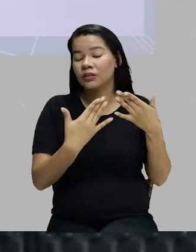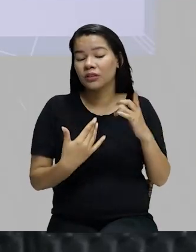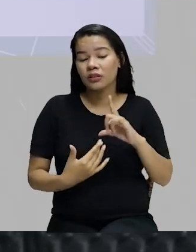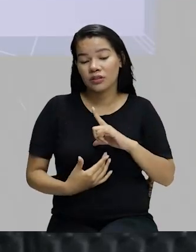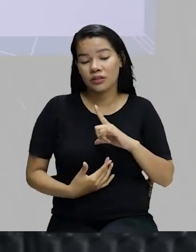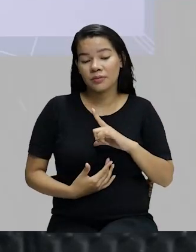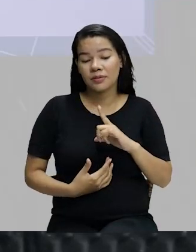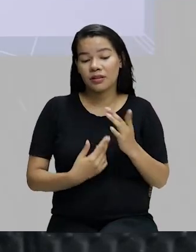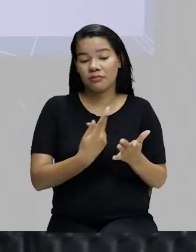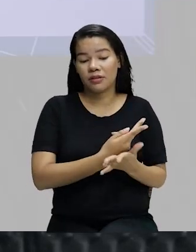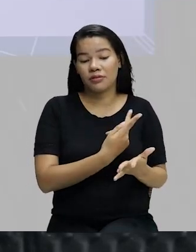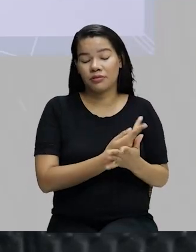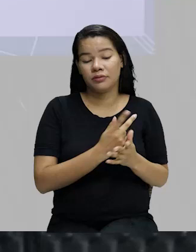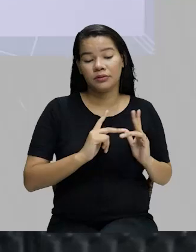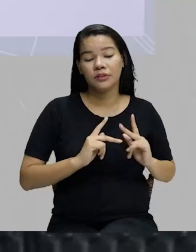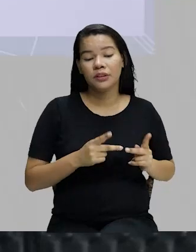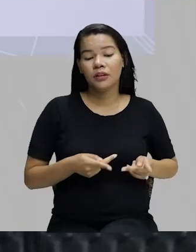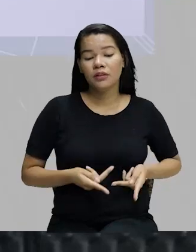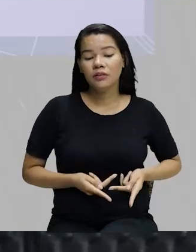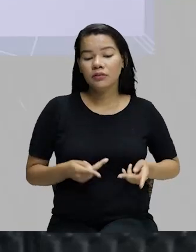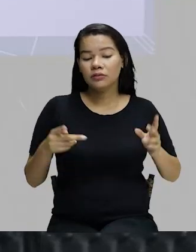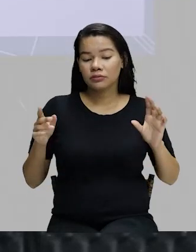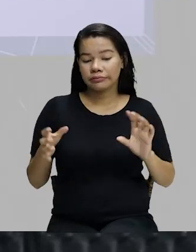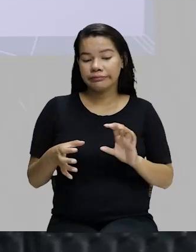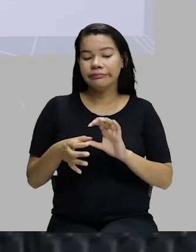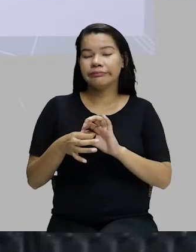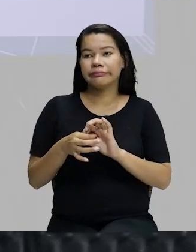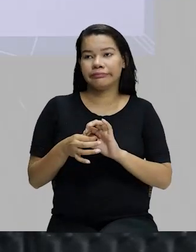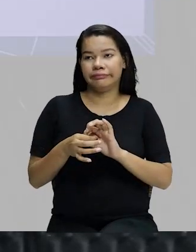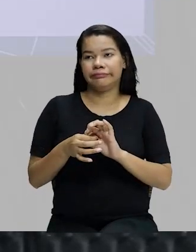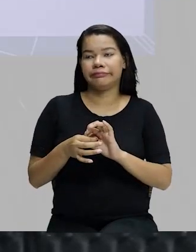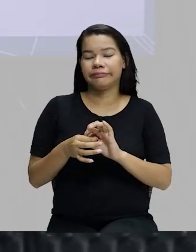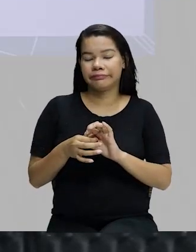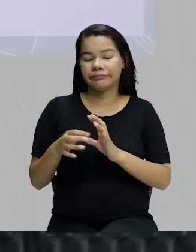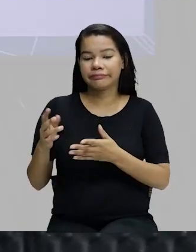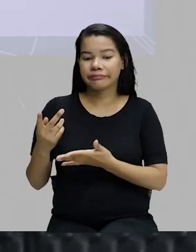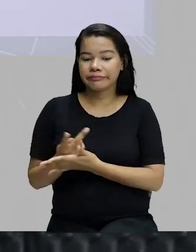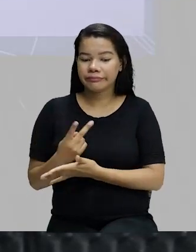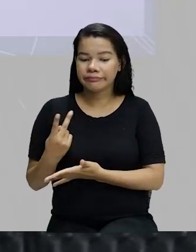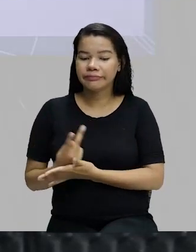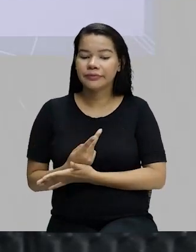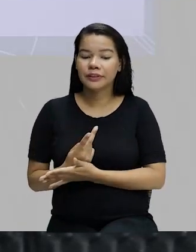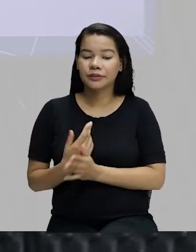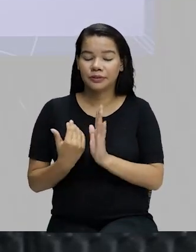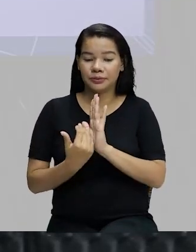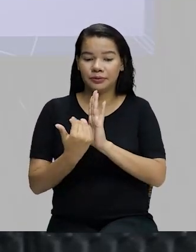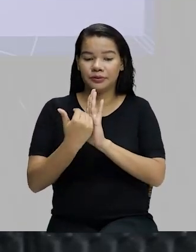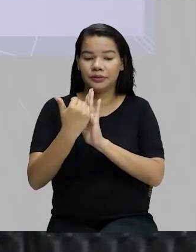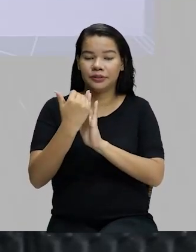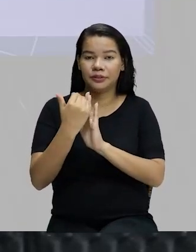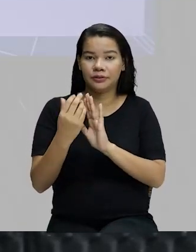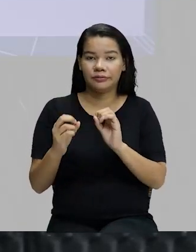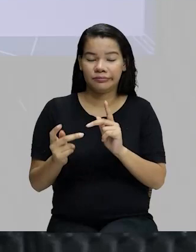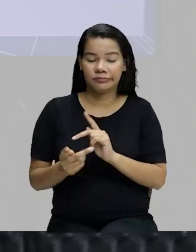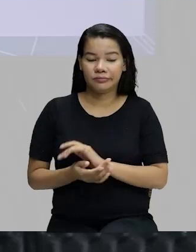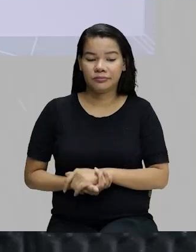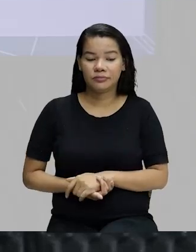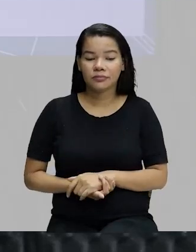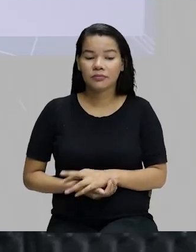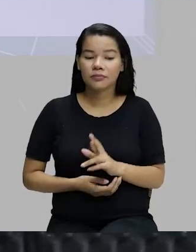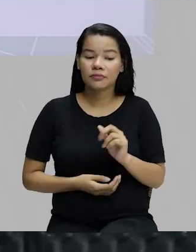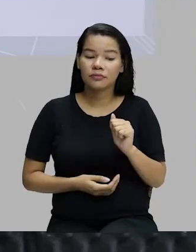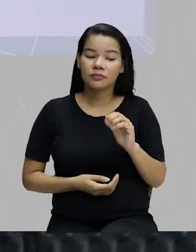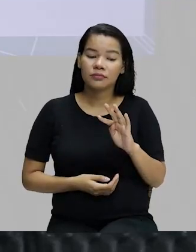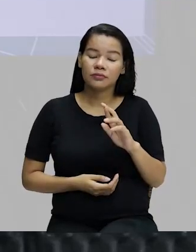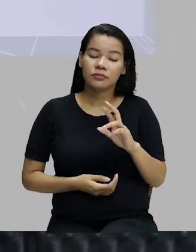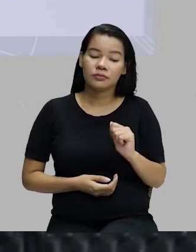e também, aliado a essa falha, um erro no projeto. Tudo bem? O reator